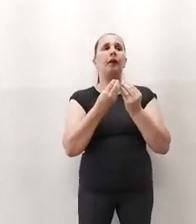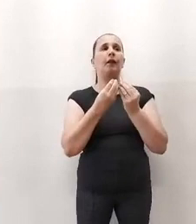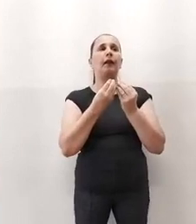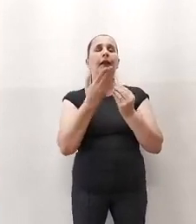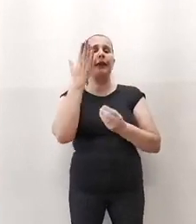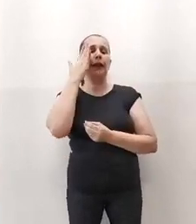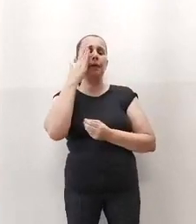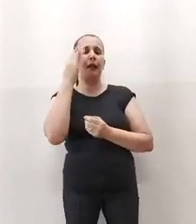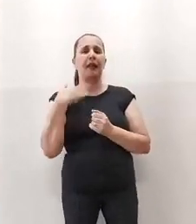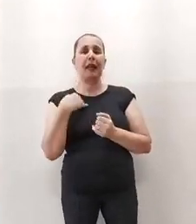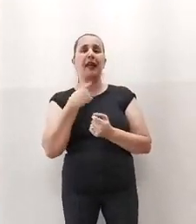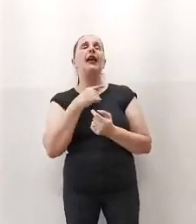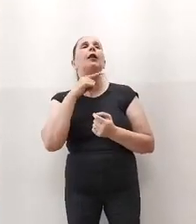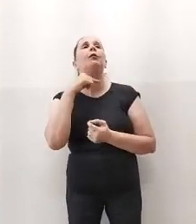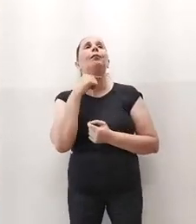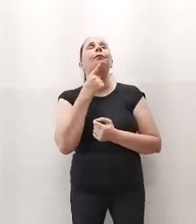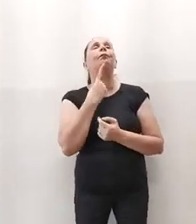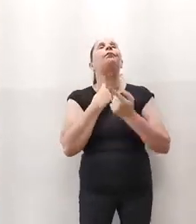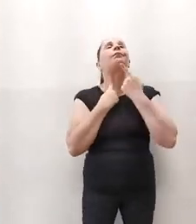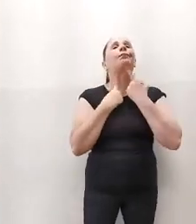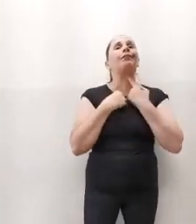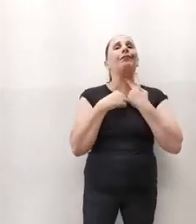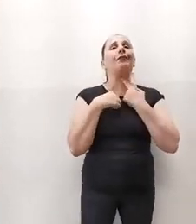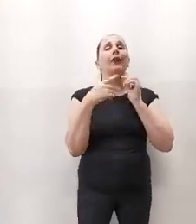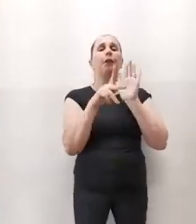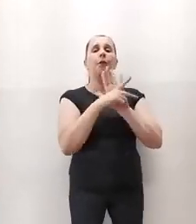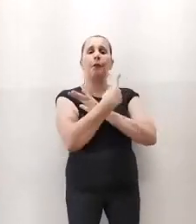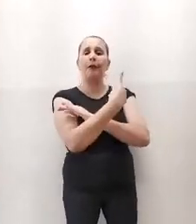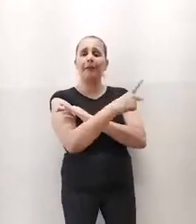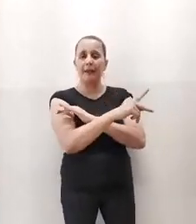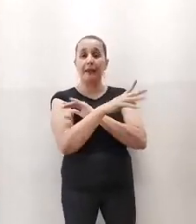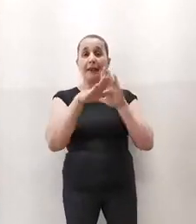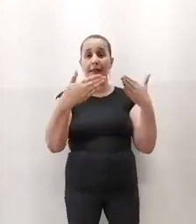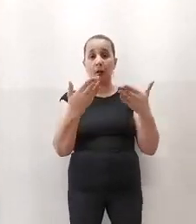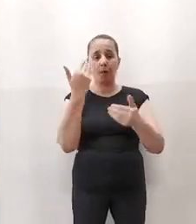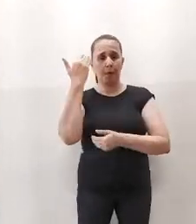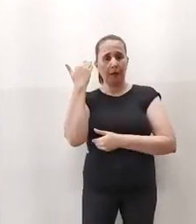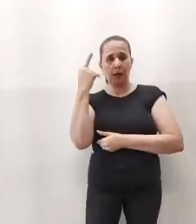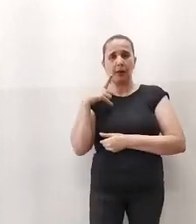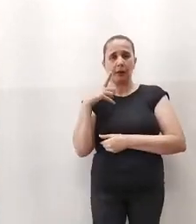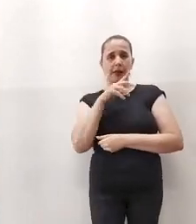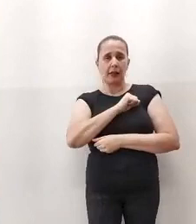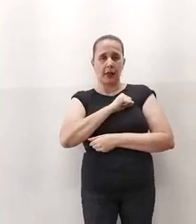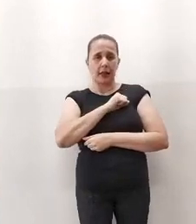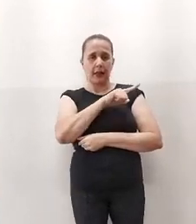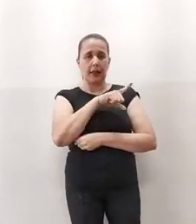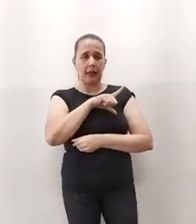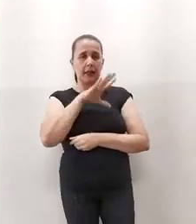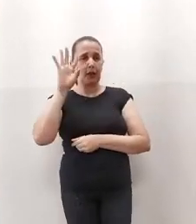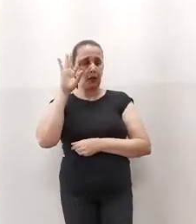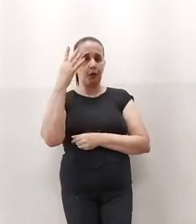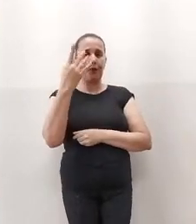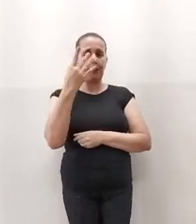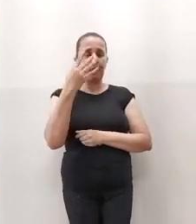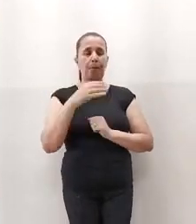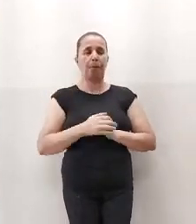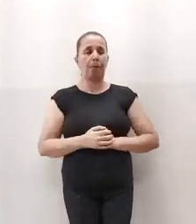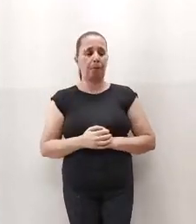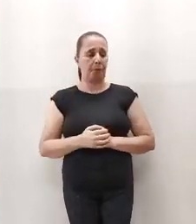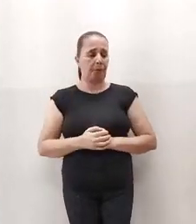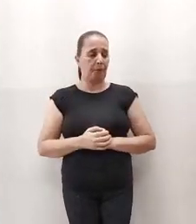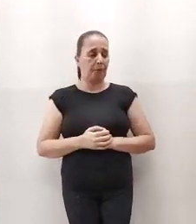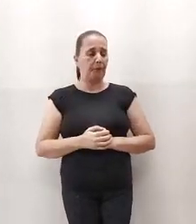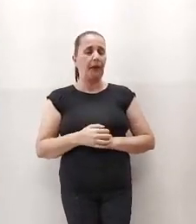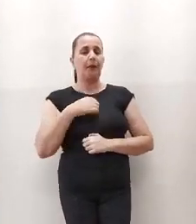de suas ambições. A antiga visão de Saulo o levava a tomar as decisões que tomava. Abra lá em